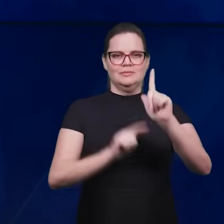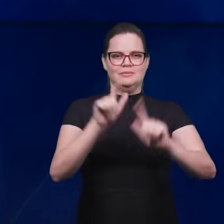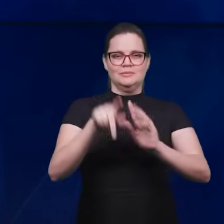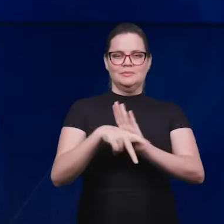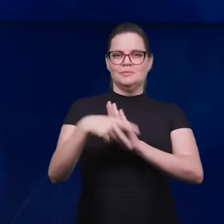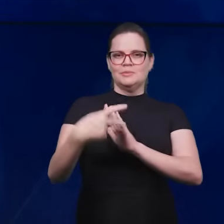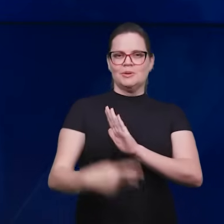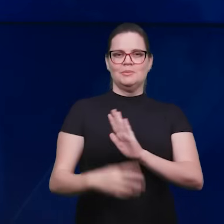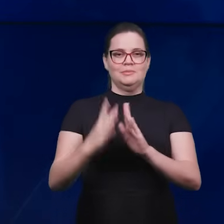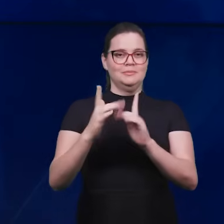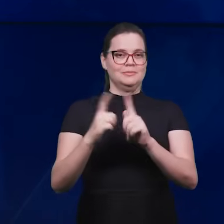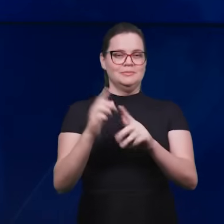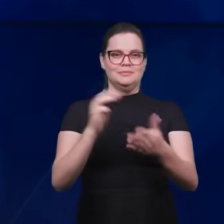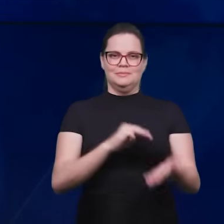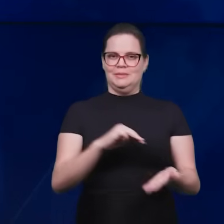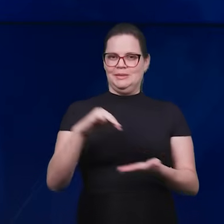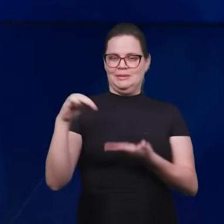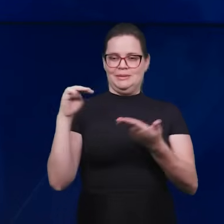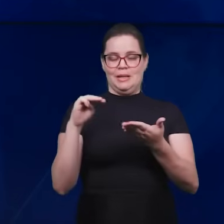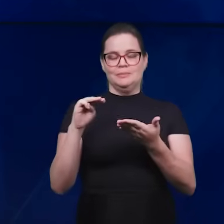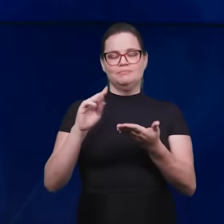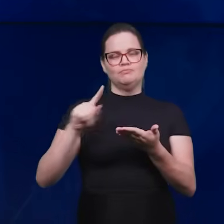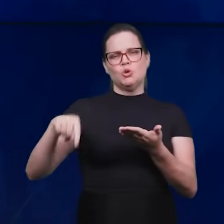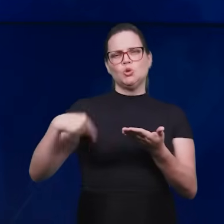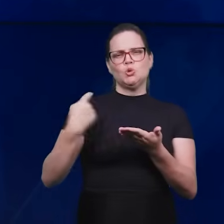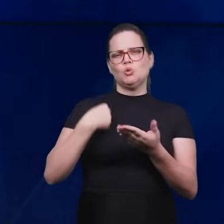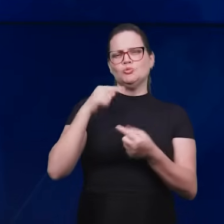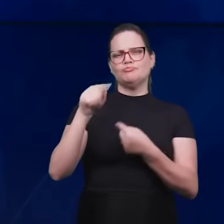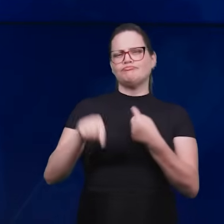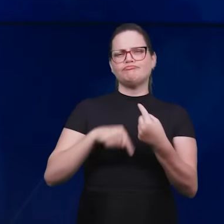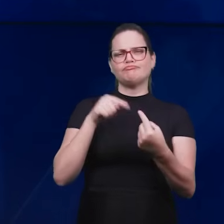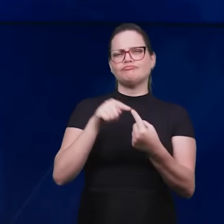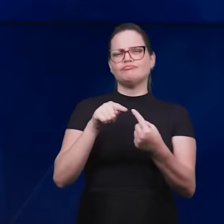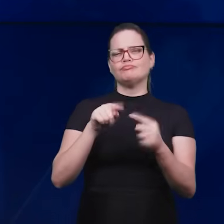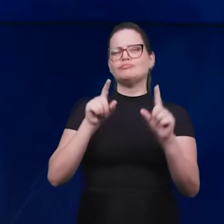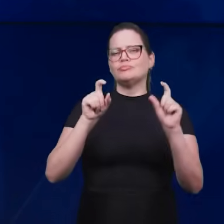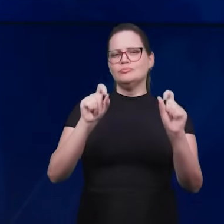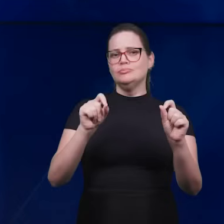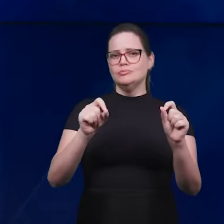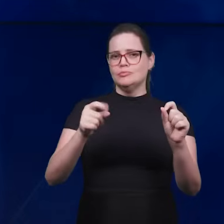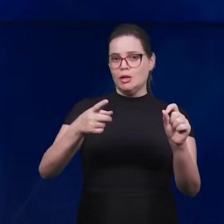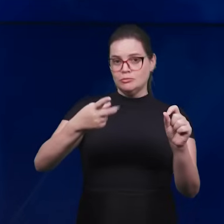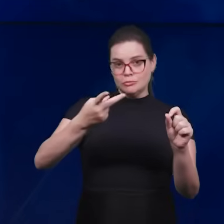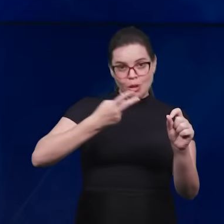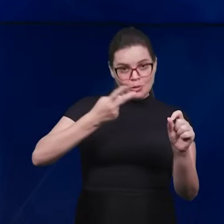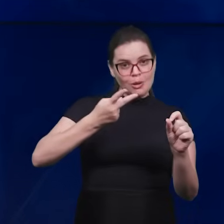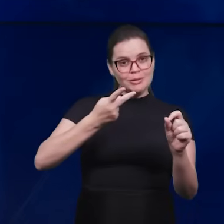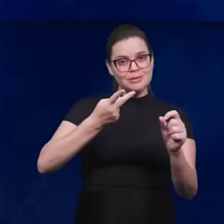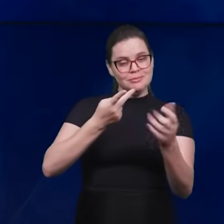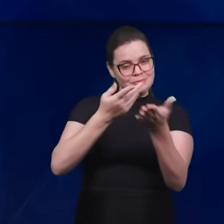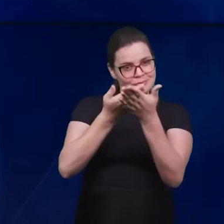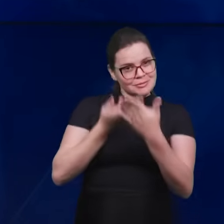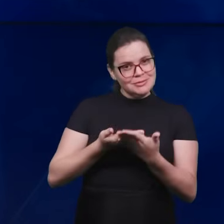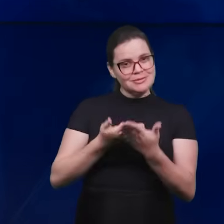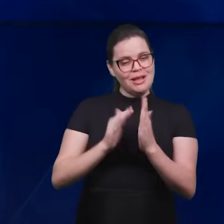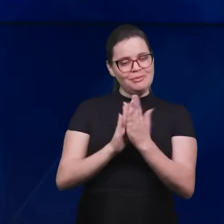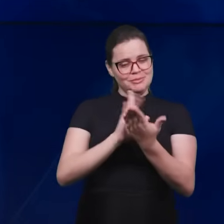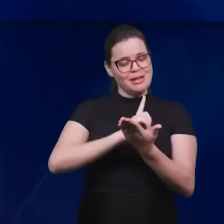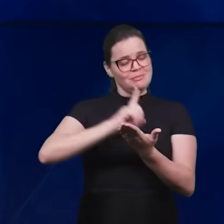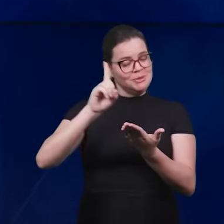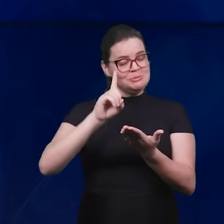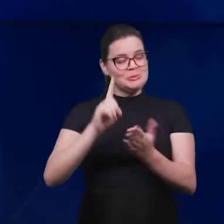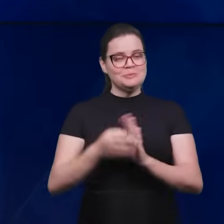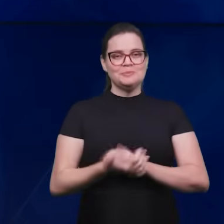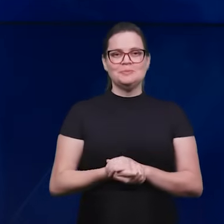Cristã Maranata, cuja nossa intenção, nosso objetivo é juntos estudarmos a Palavra de